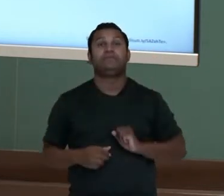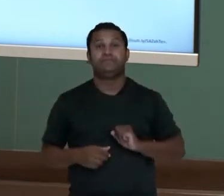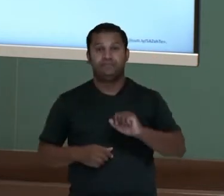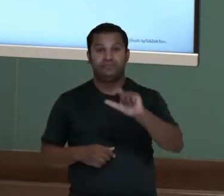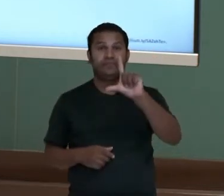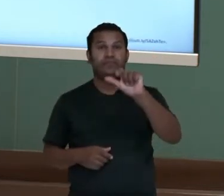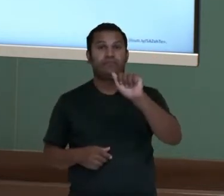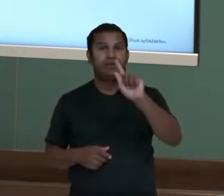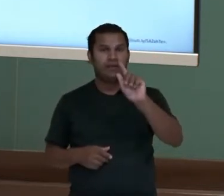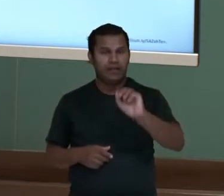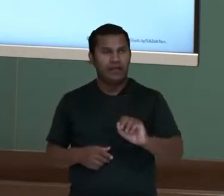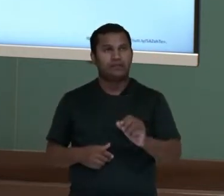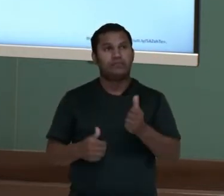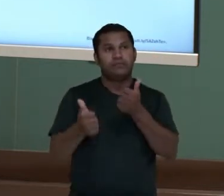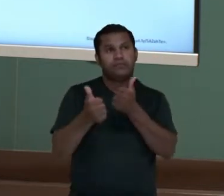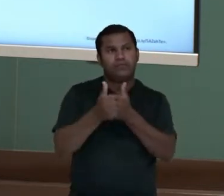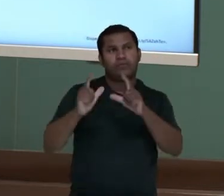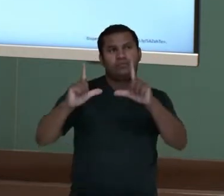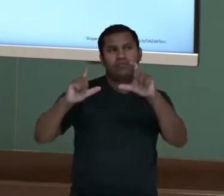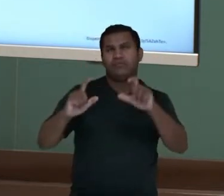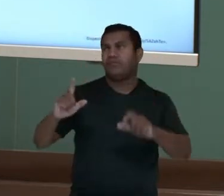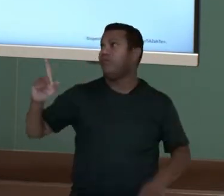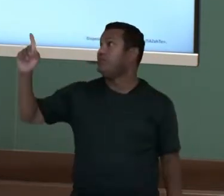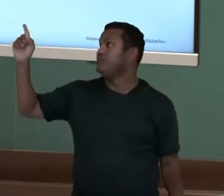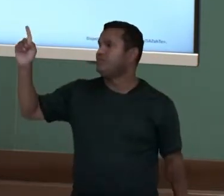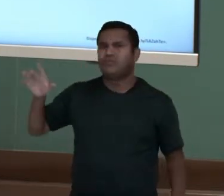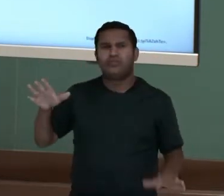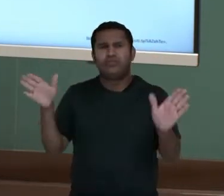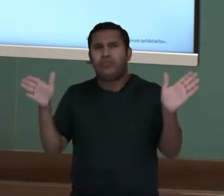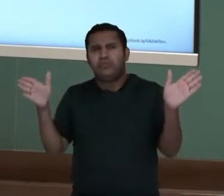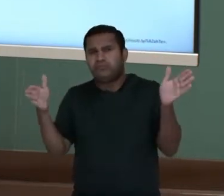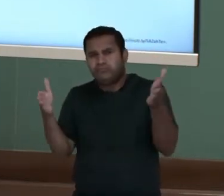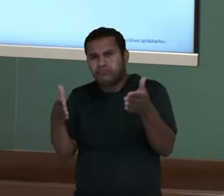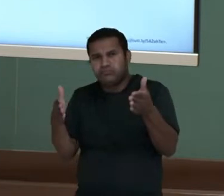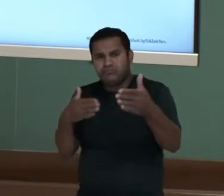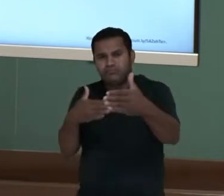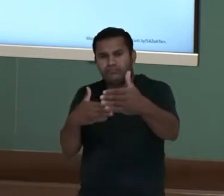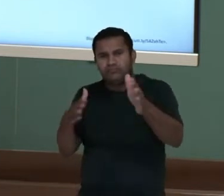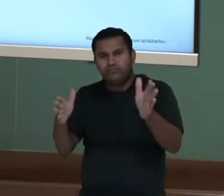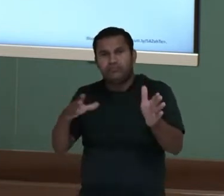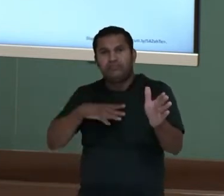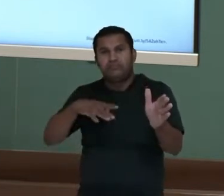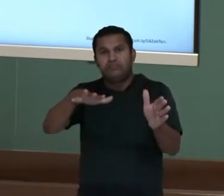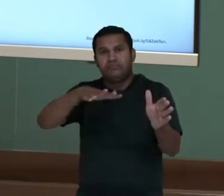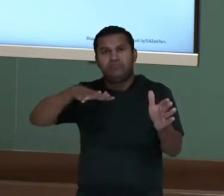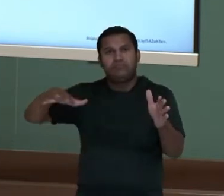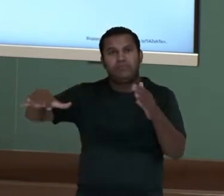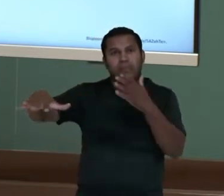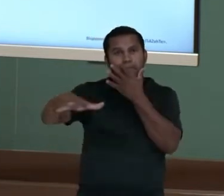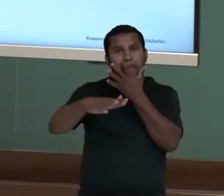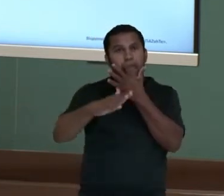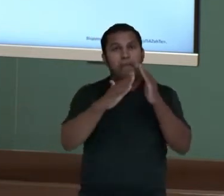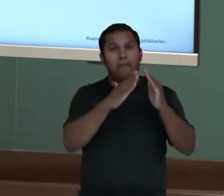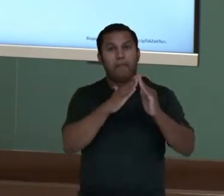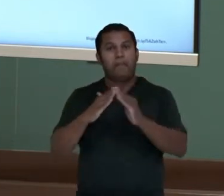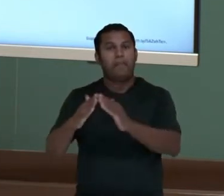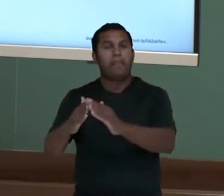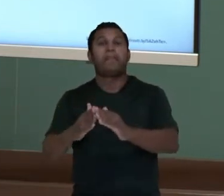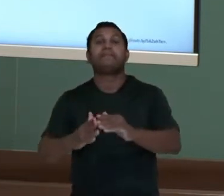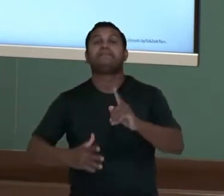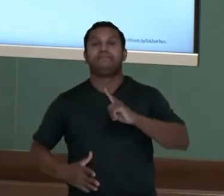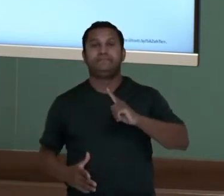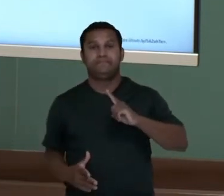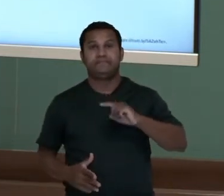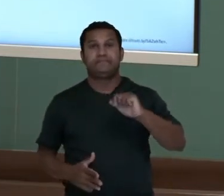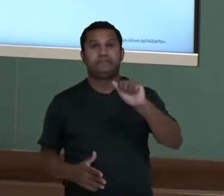os Incas. Então aqui essa localização, né? Continente americano, e aqui nós vamos ter a localização do Império Asteca,